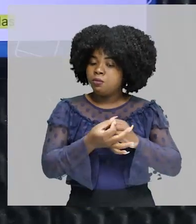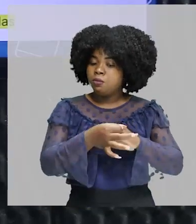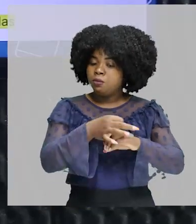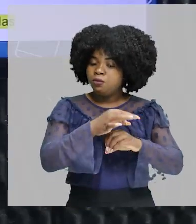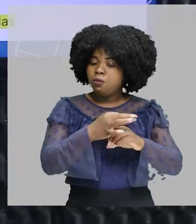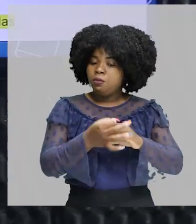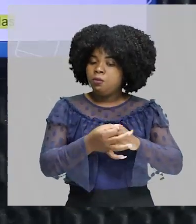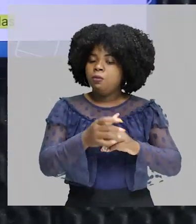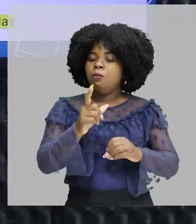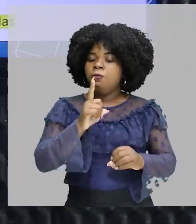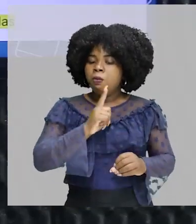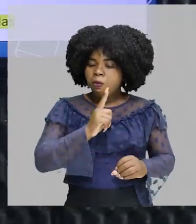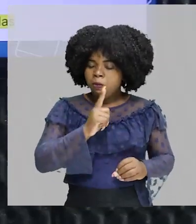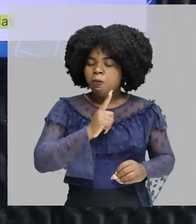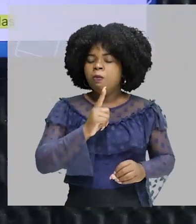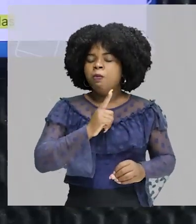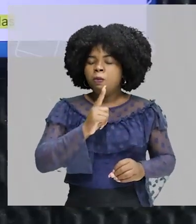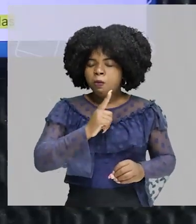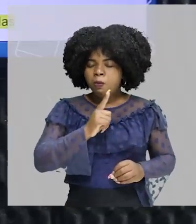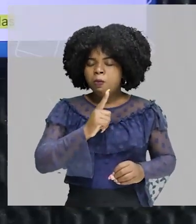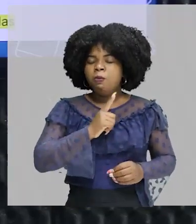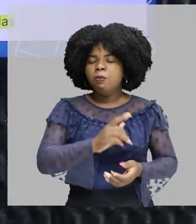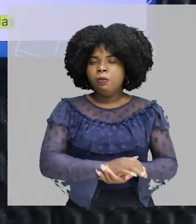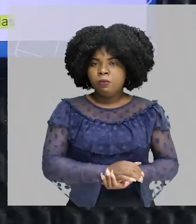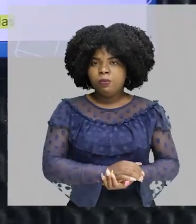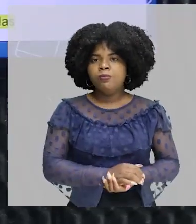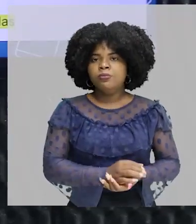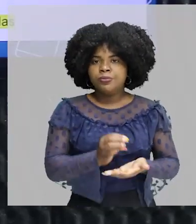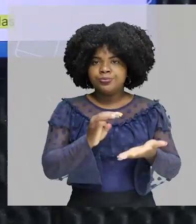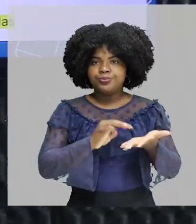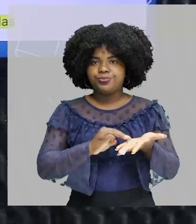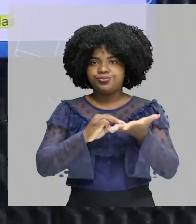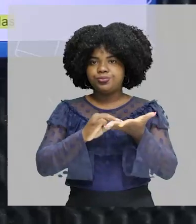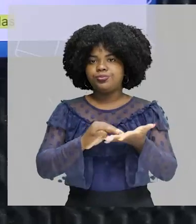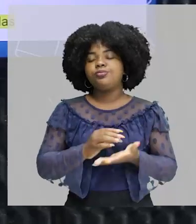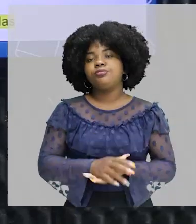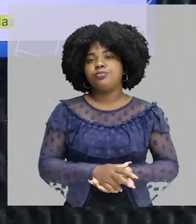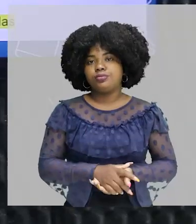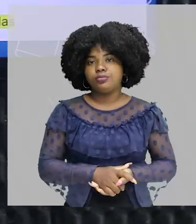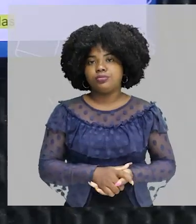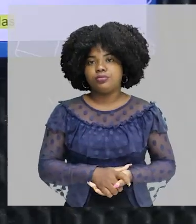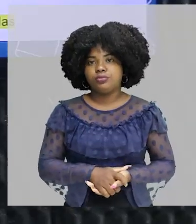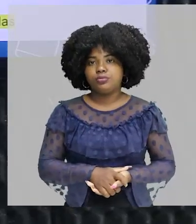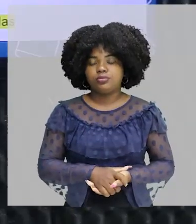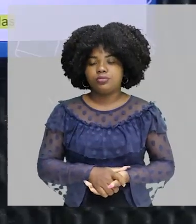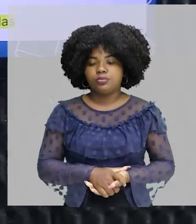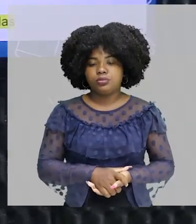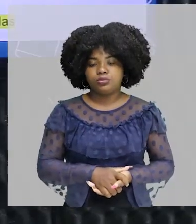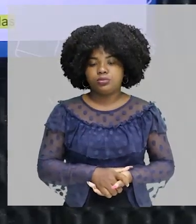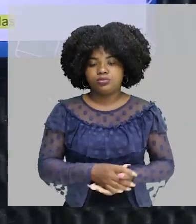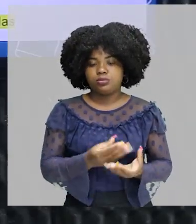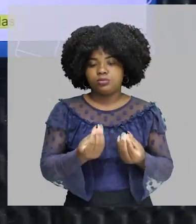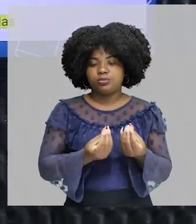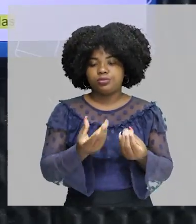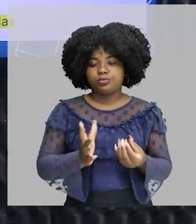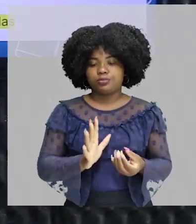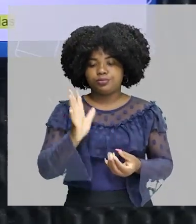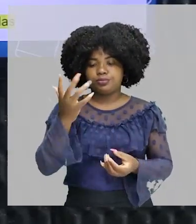moléculas existem em uma determinada massa de butano presente no isqueiro. Como